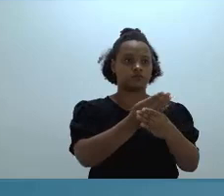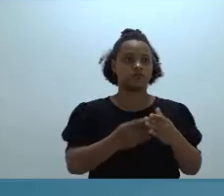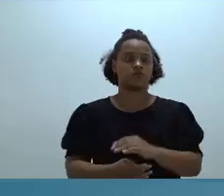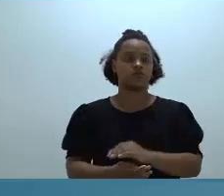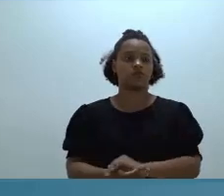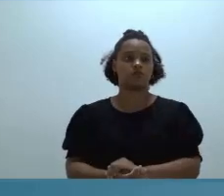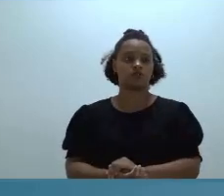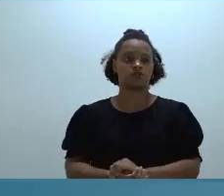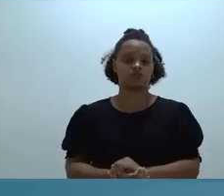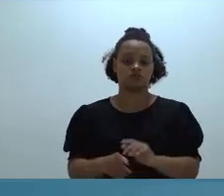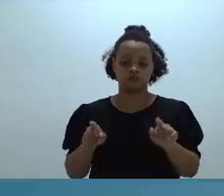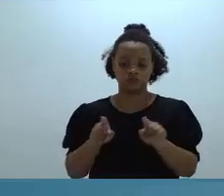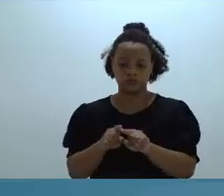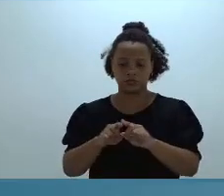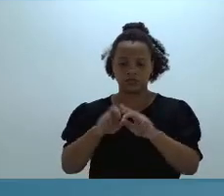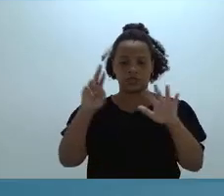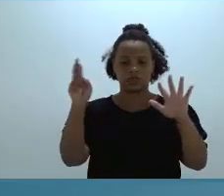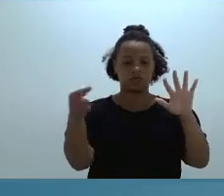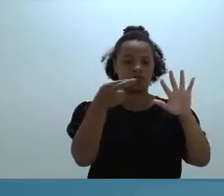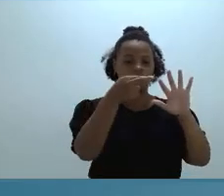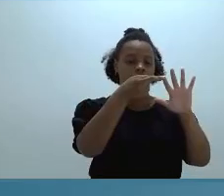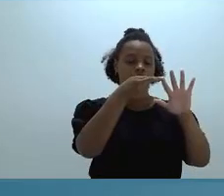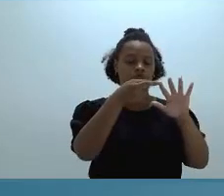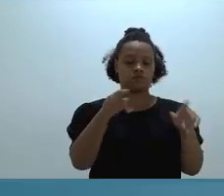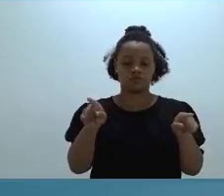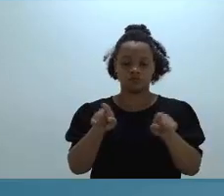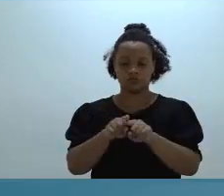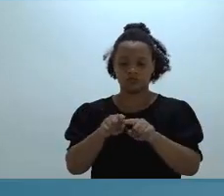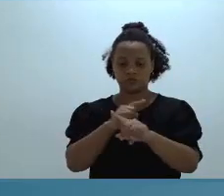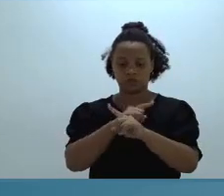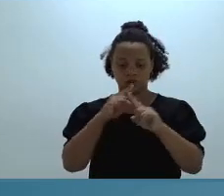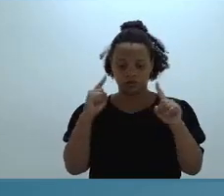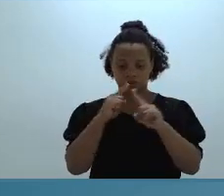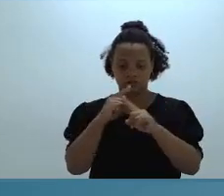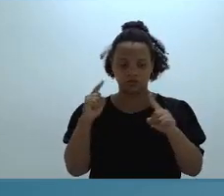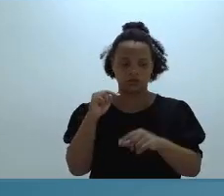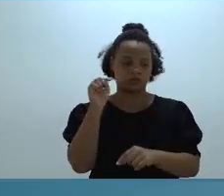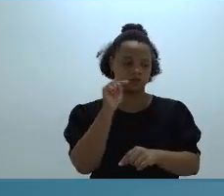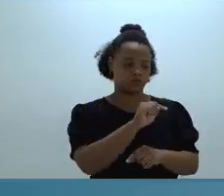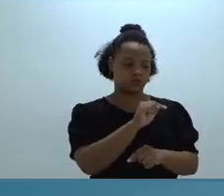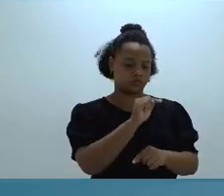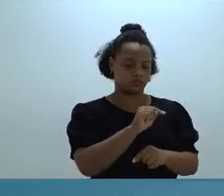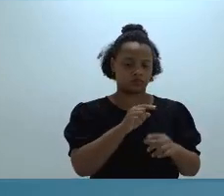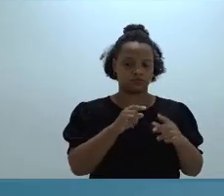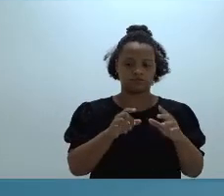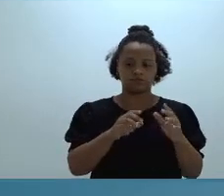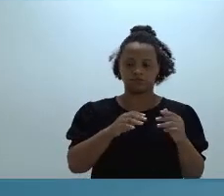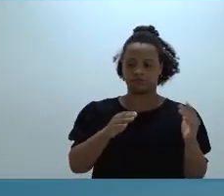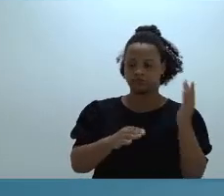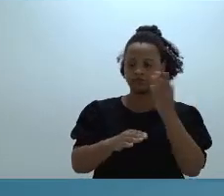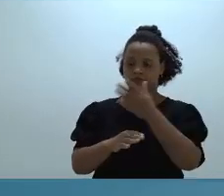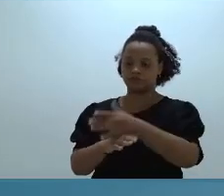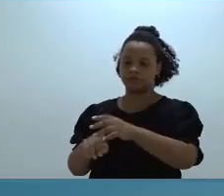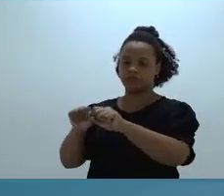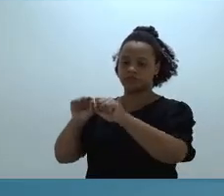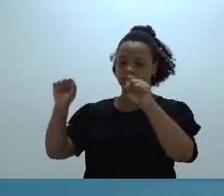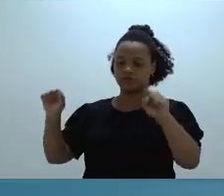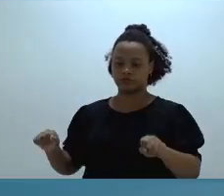recurso extraordinário e da reclamação manejados pelos impetrantes perante a Corte